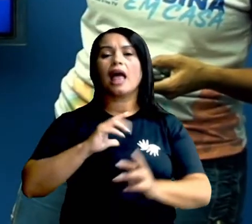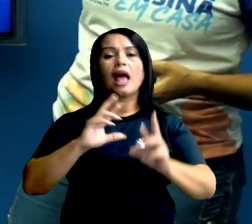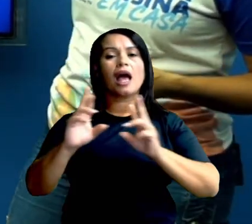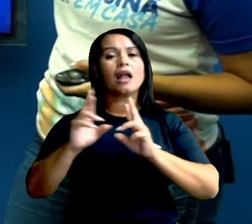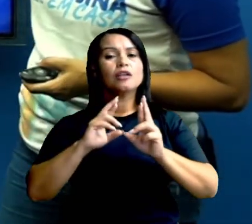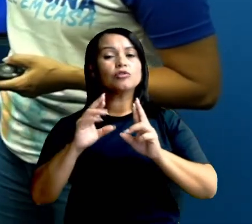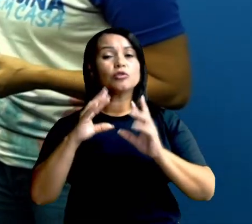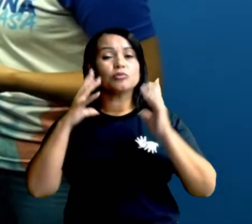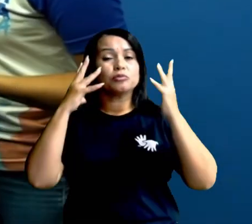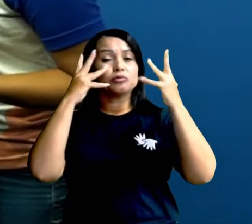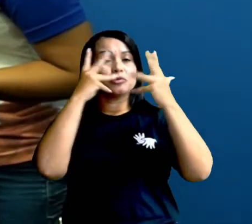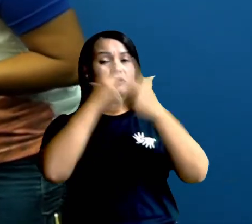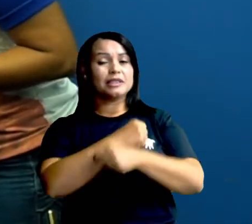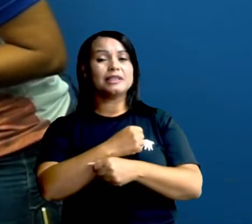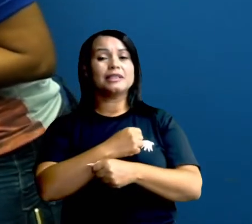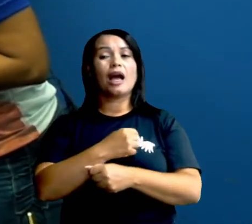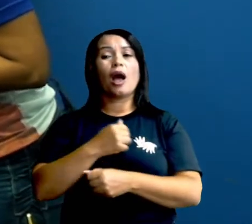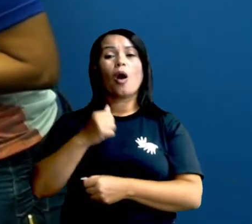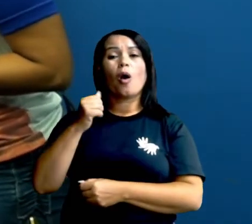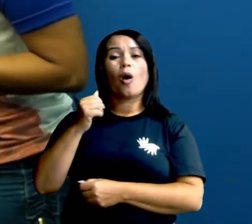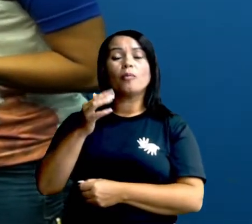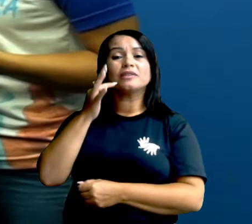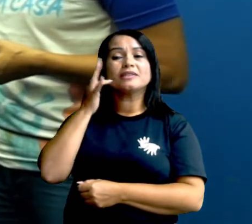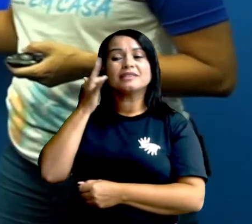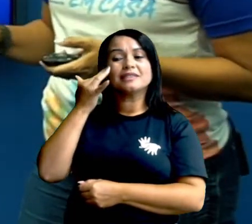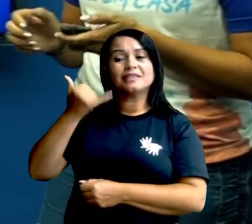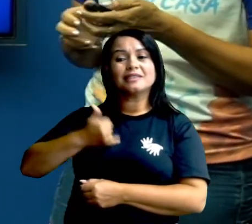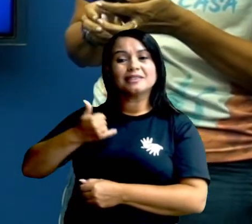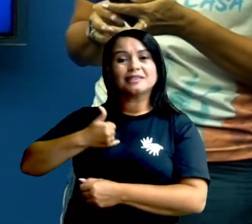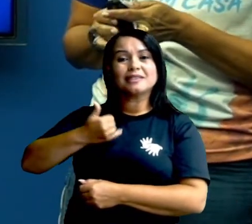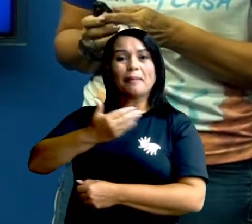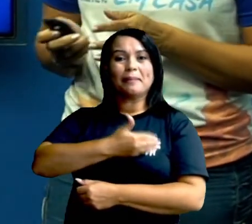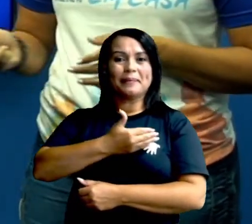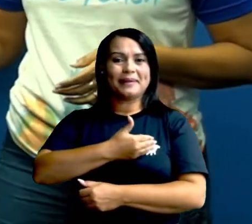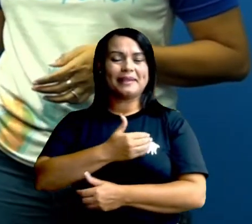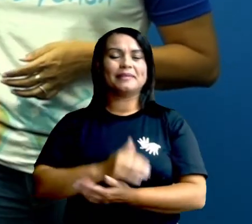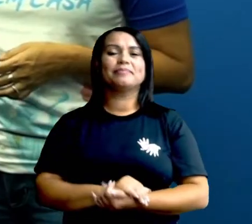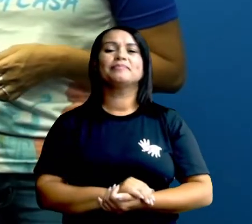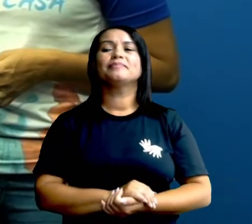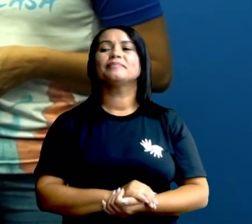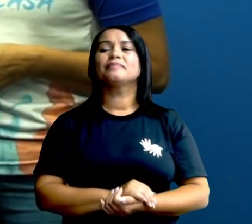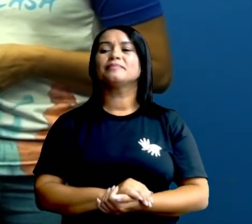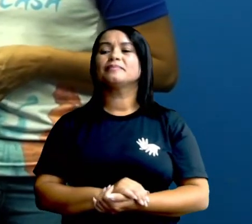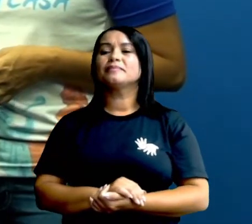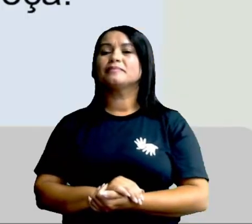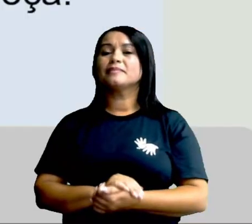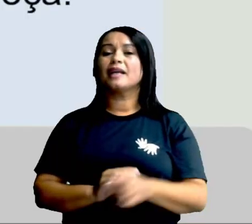Travar relações bonitas de que falavam suas amigas. Ok? Vamos lá.